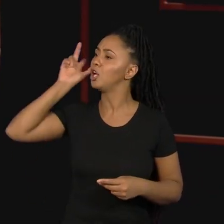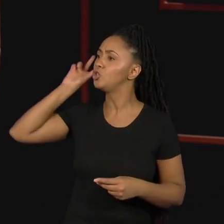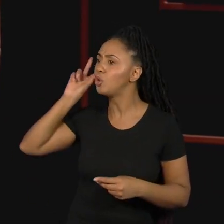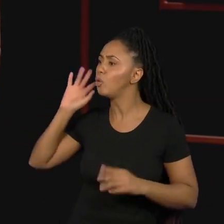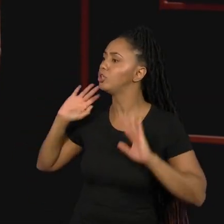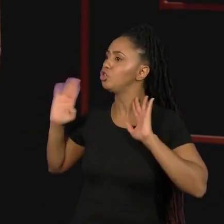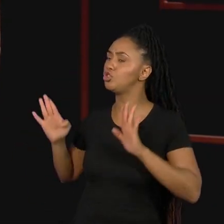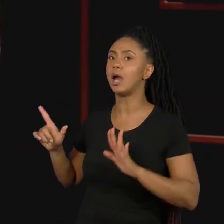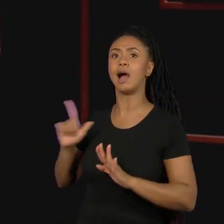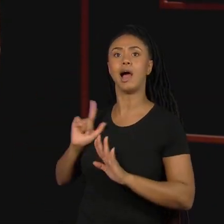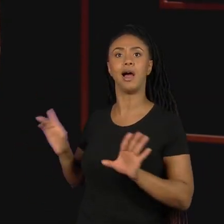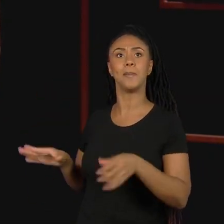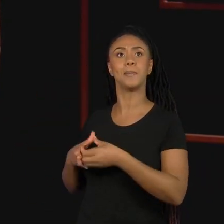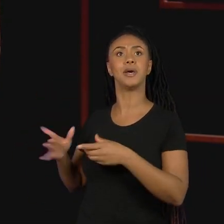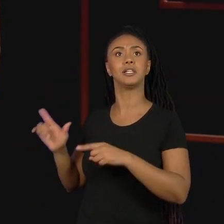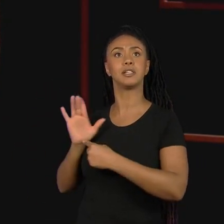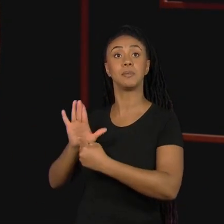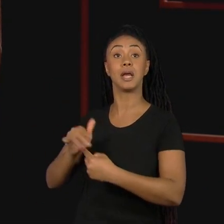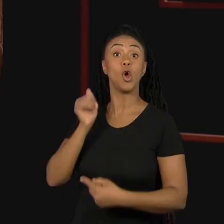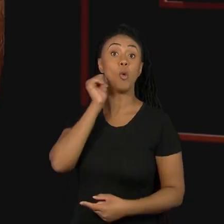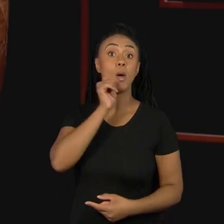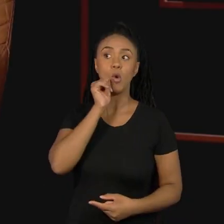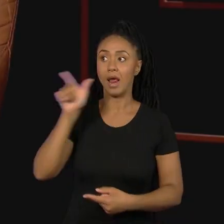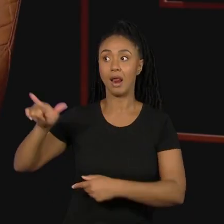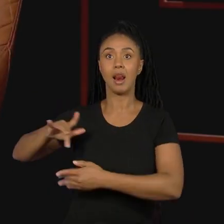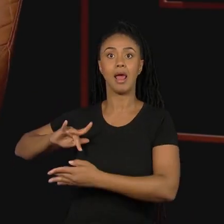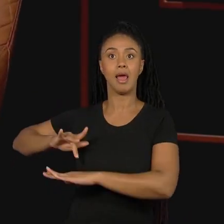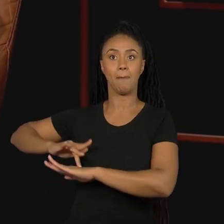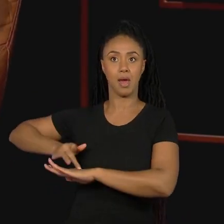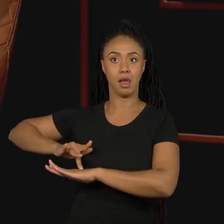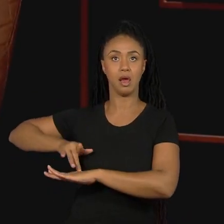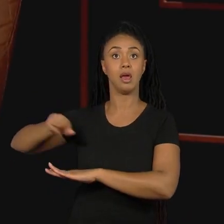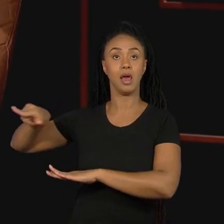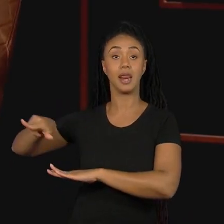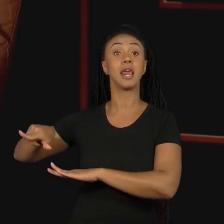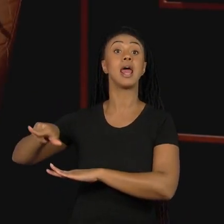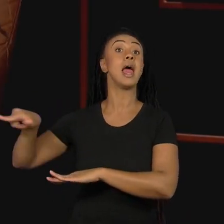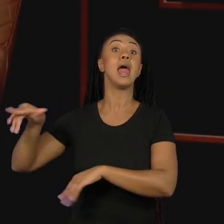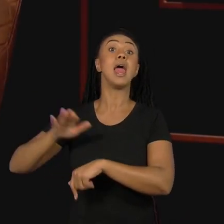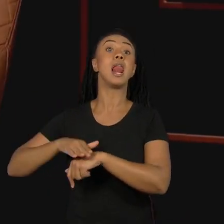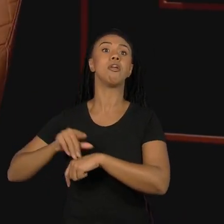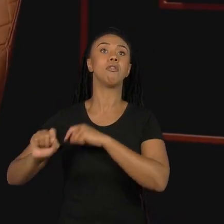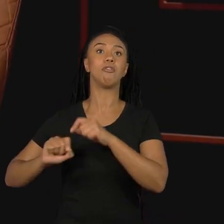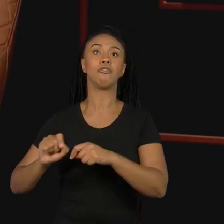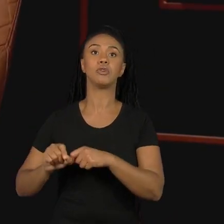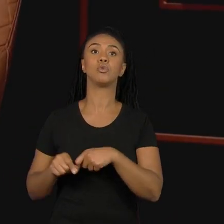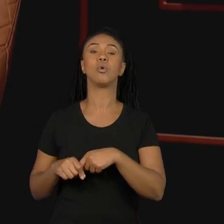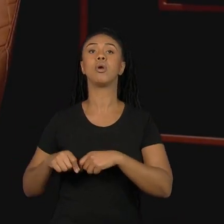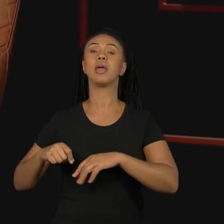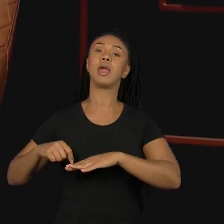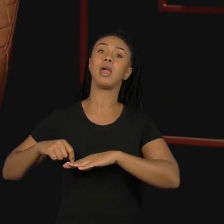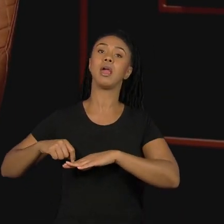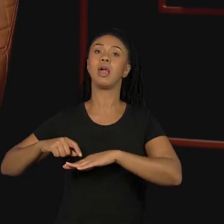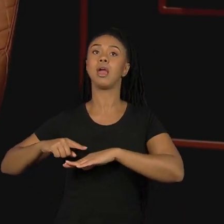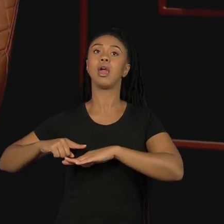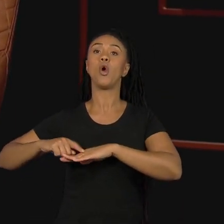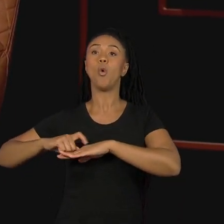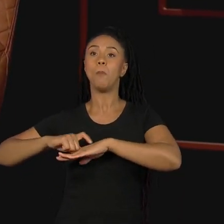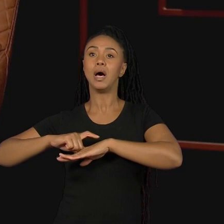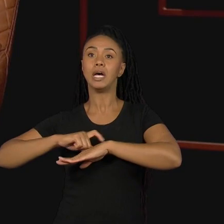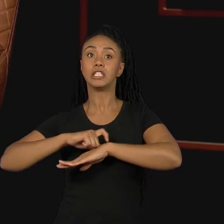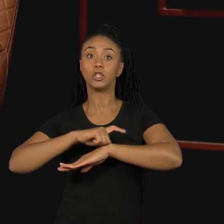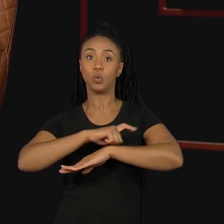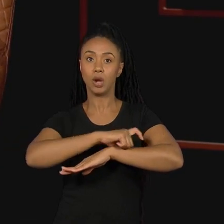apresentaram e aquela mulher ali, que é uma bailarina, era uma taturana. E nós éramos pezinhos. Vem comigo